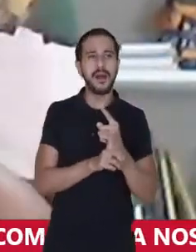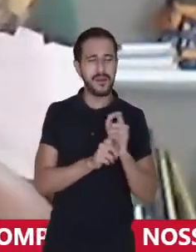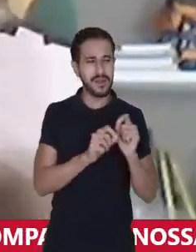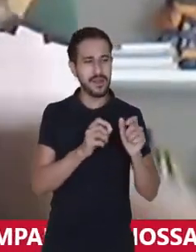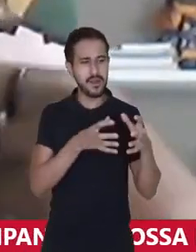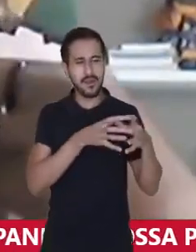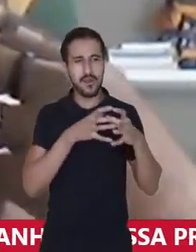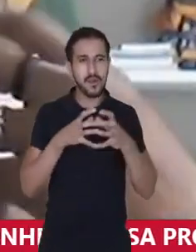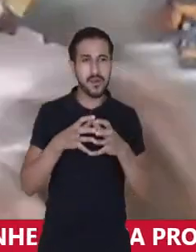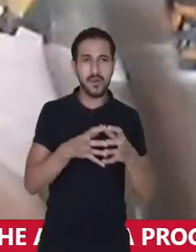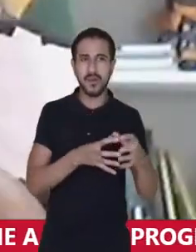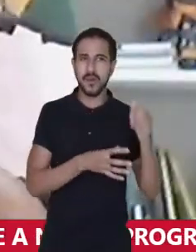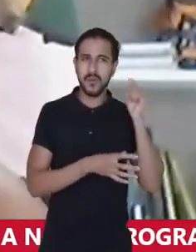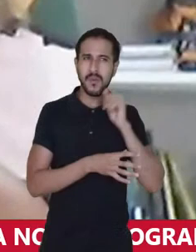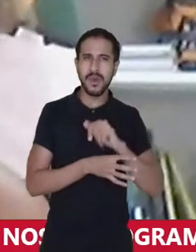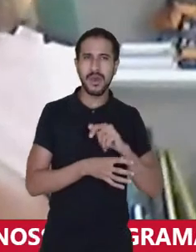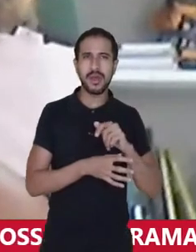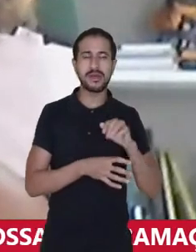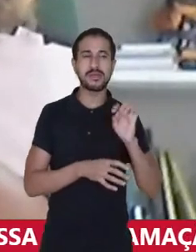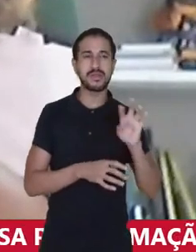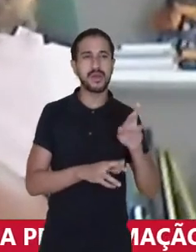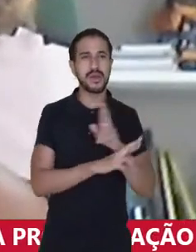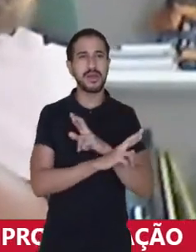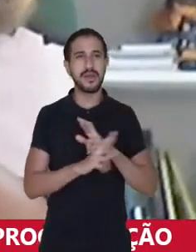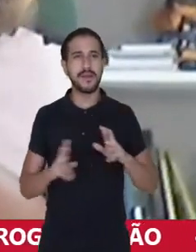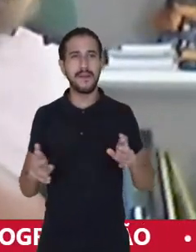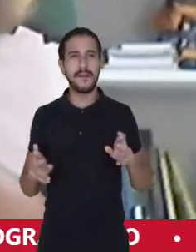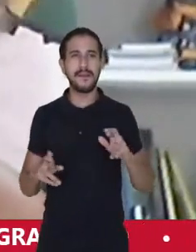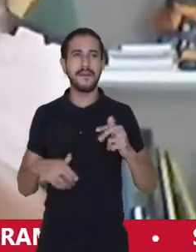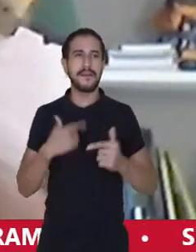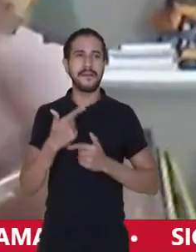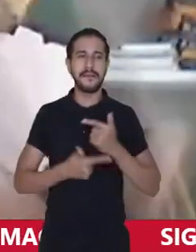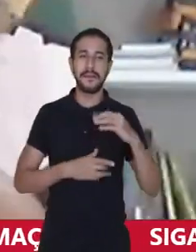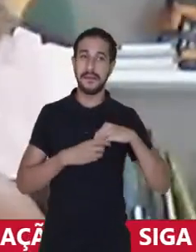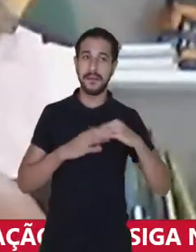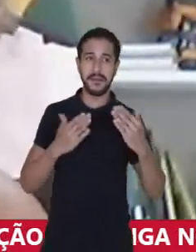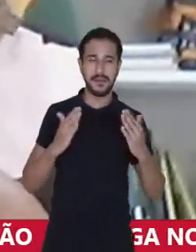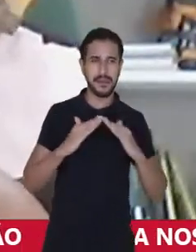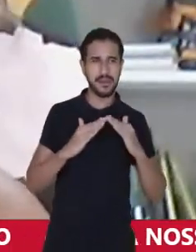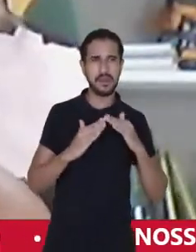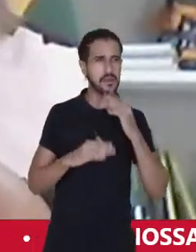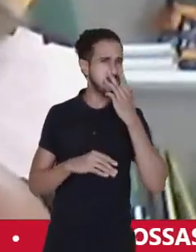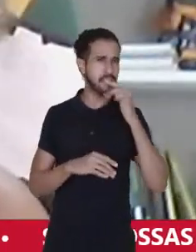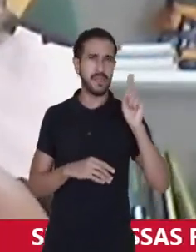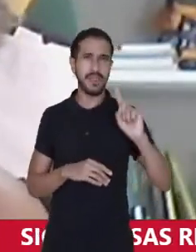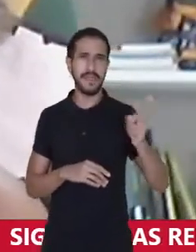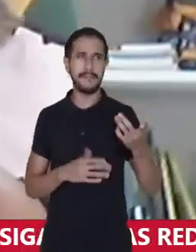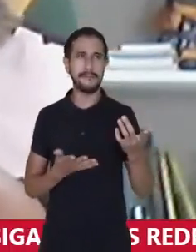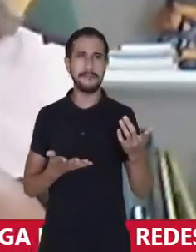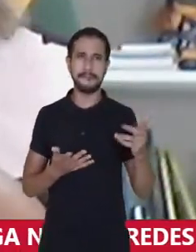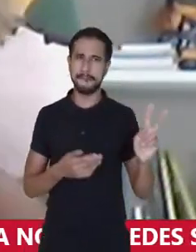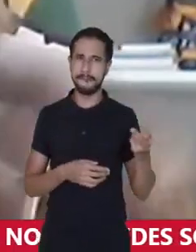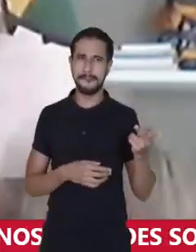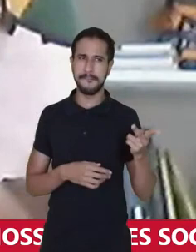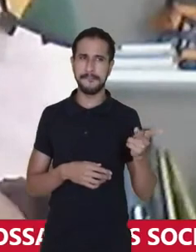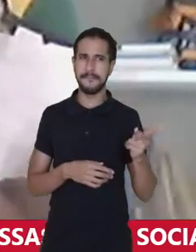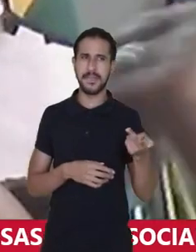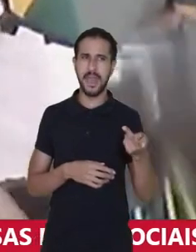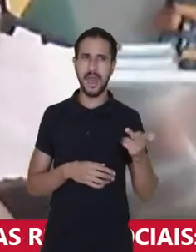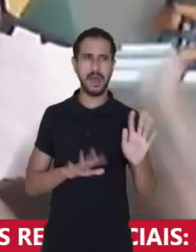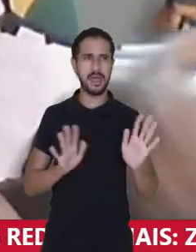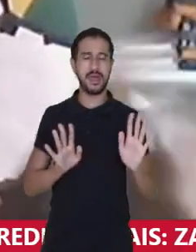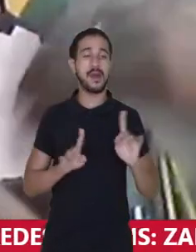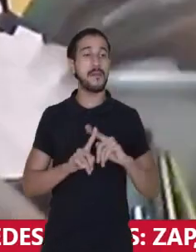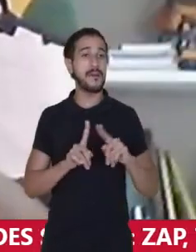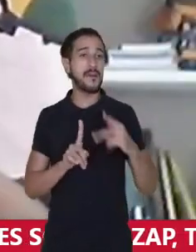essas mulheres muito relacionadas aos afazeres domésticos. E que eu não acho que esteja errado. Eu só acho